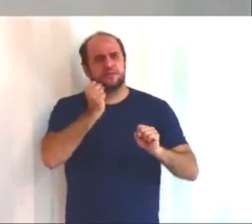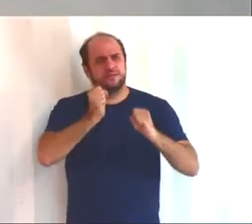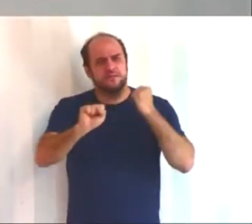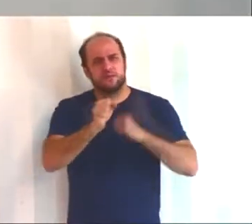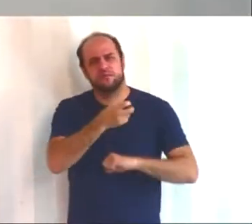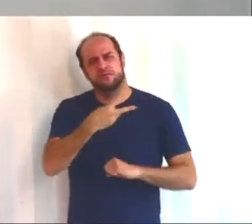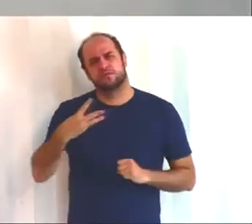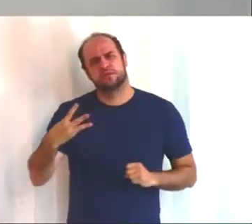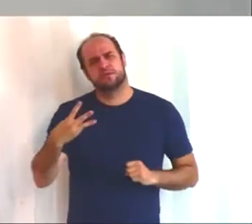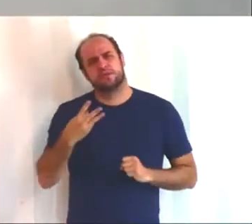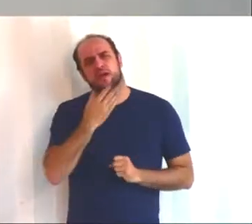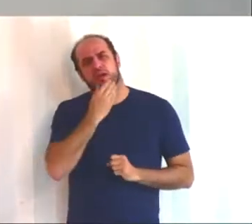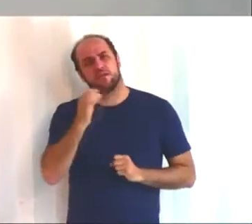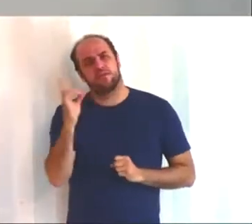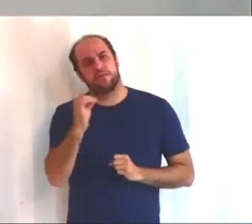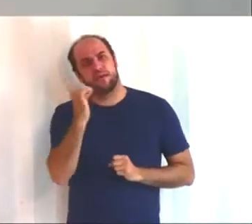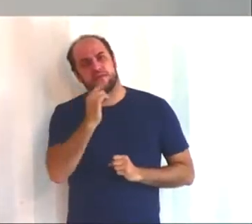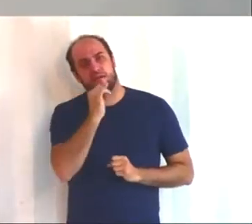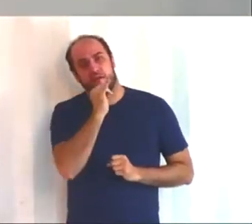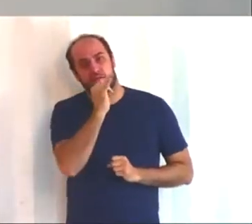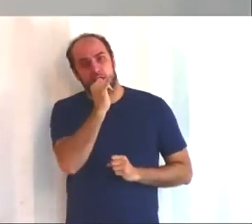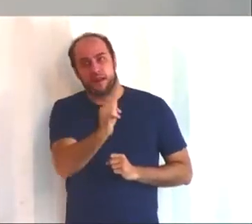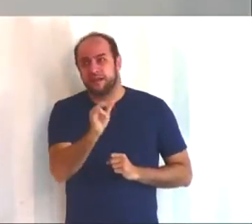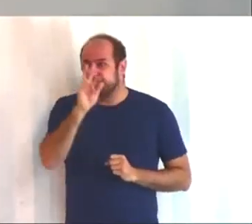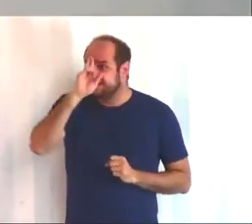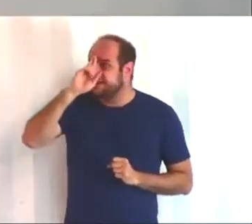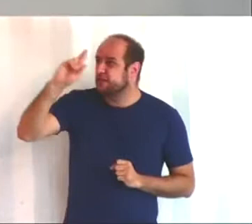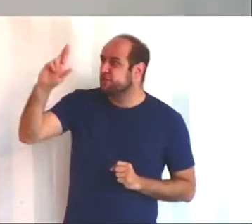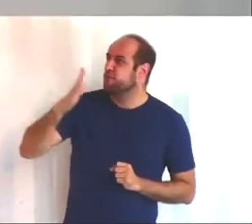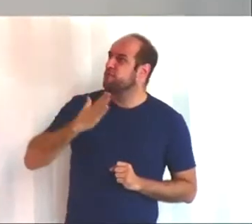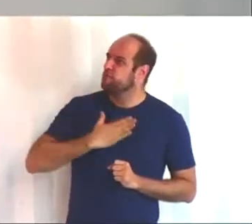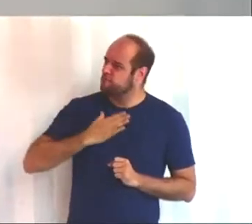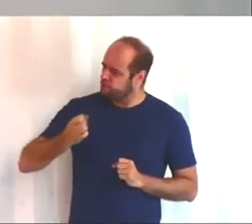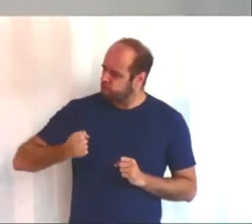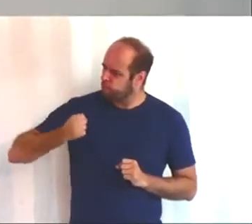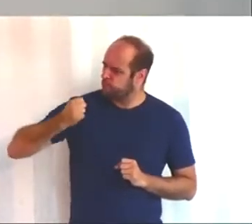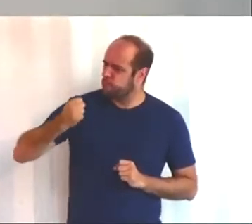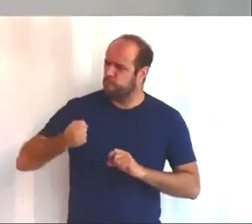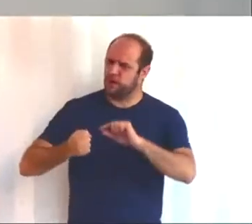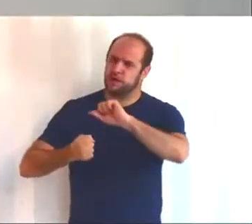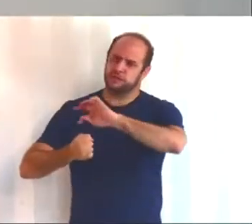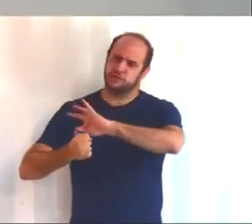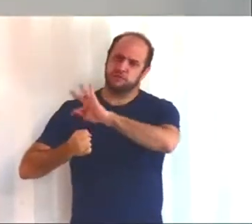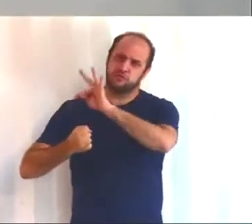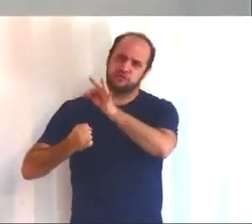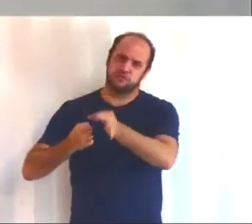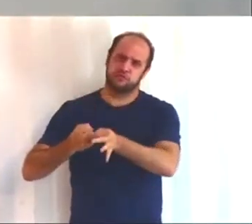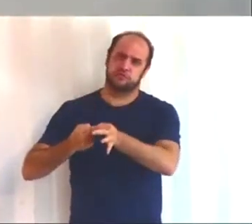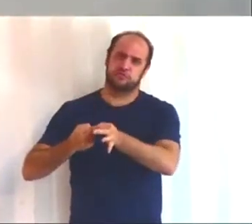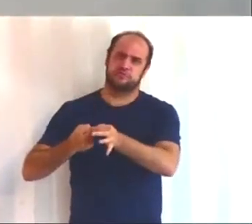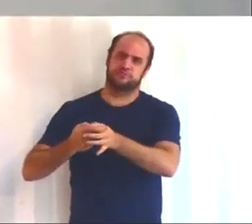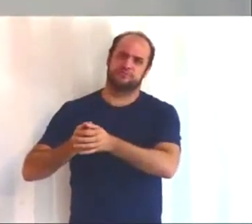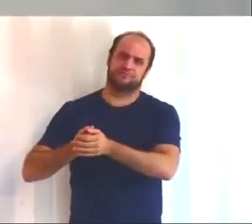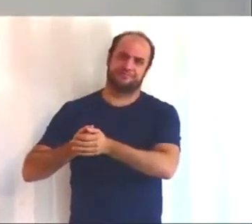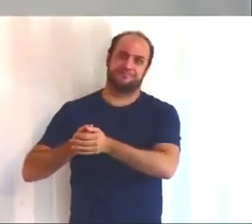23, em que Davi disse: o Senhor é o meu pastor, Ele me faz,